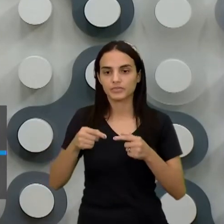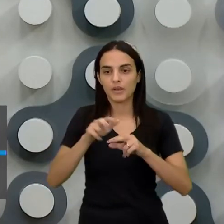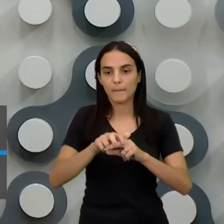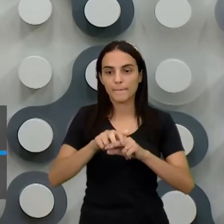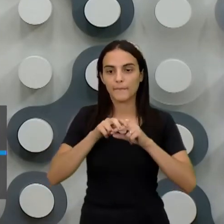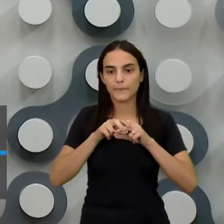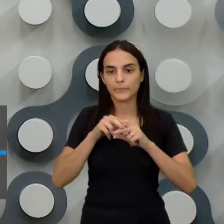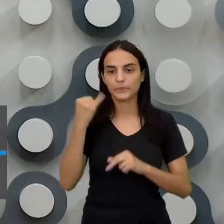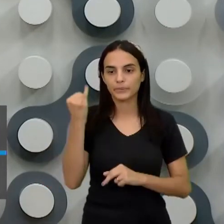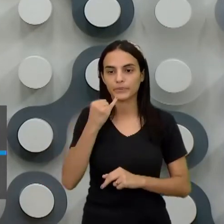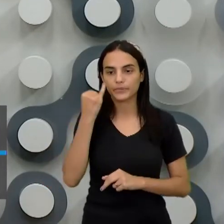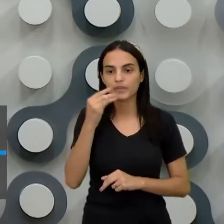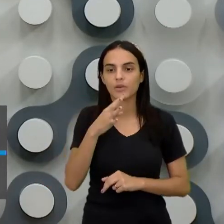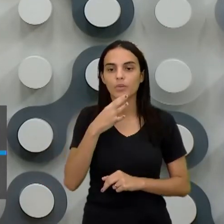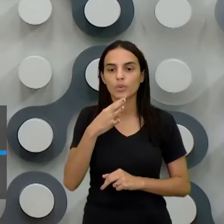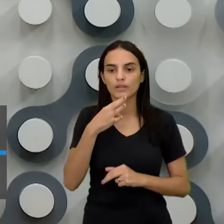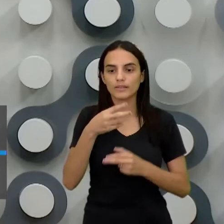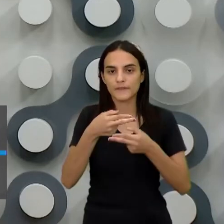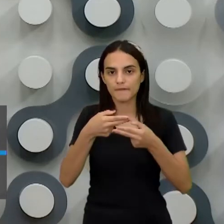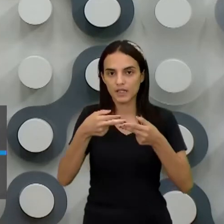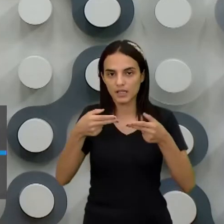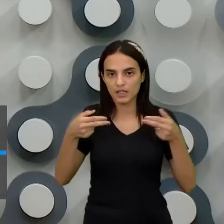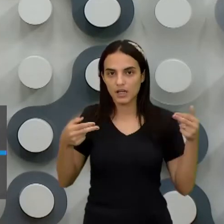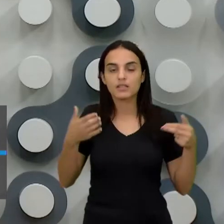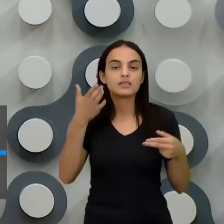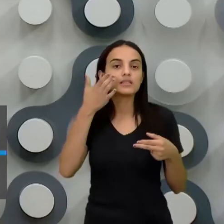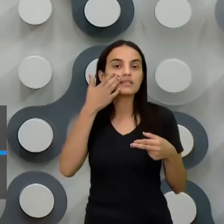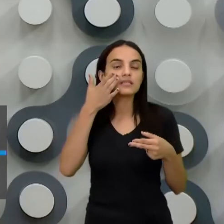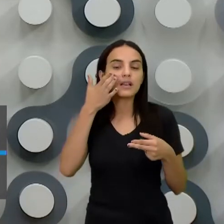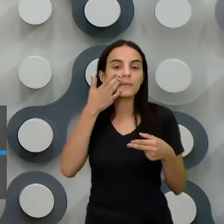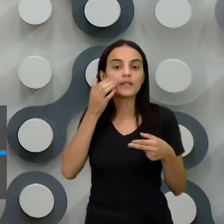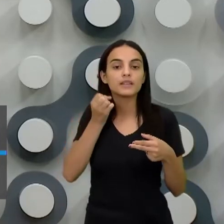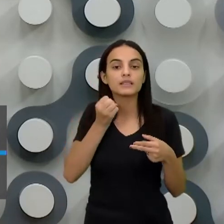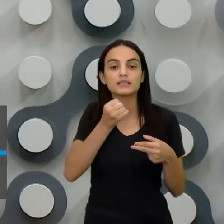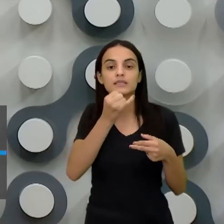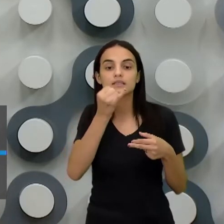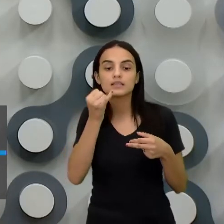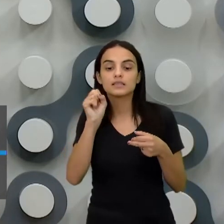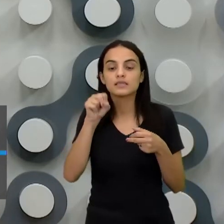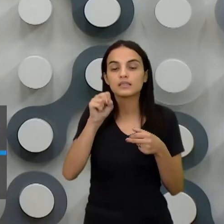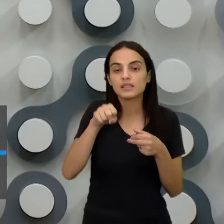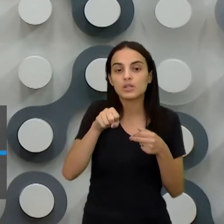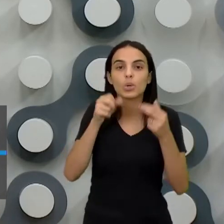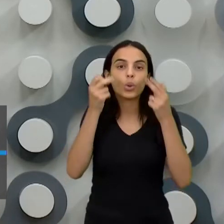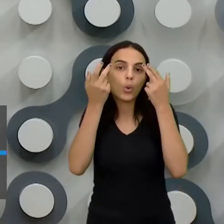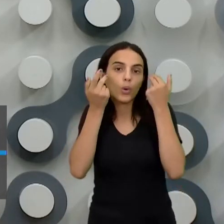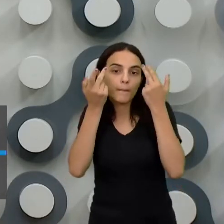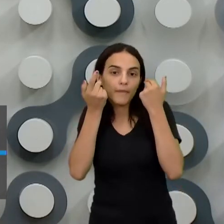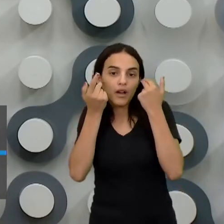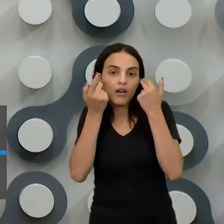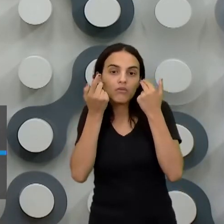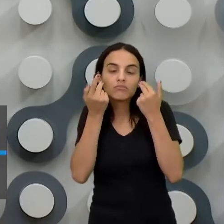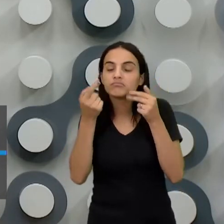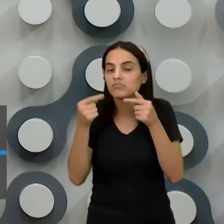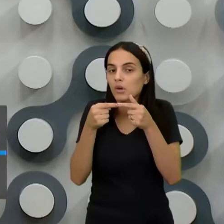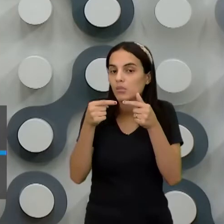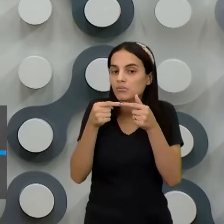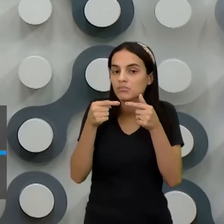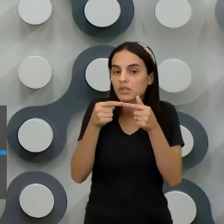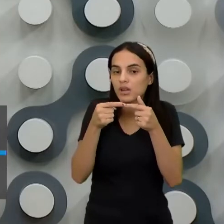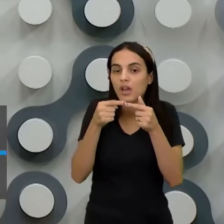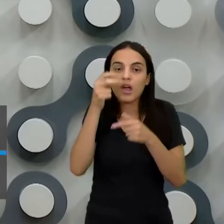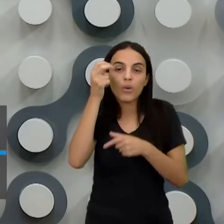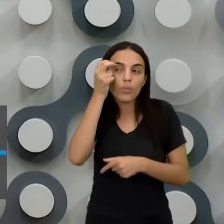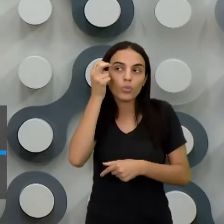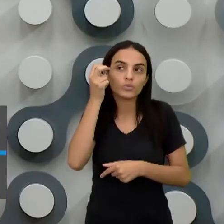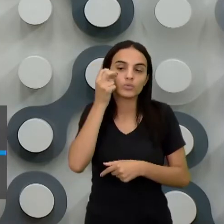é importante eu conhecer as variedades, né? Saber que, sim, é normal, é comum, faz parte da língua, é